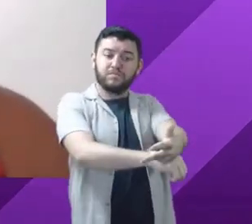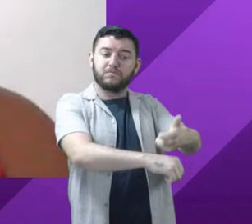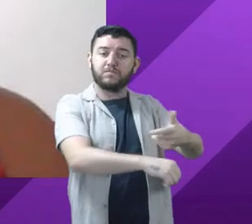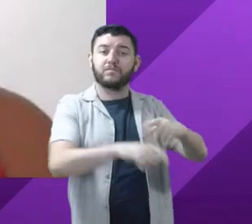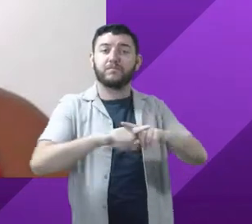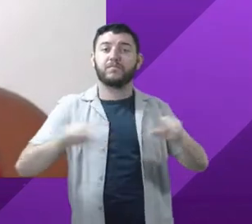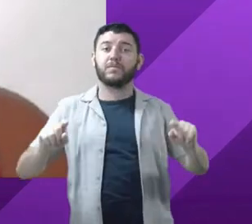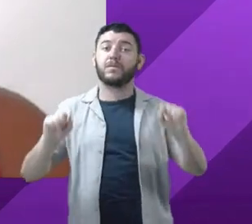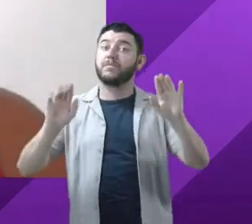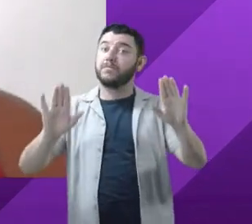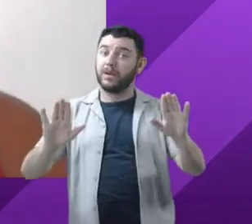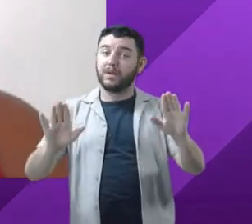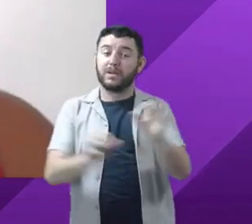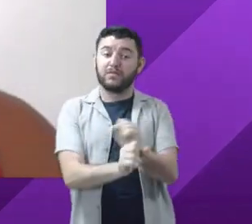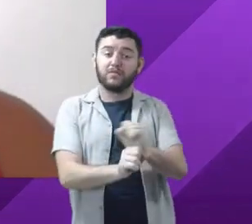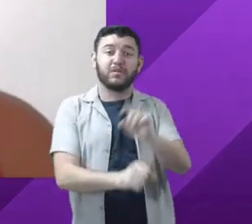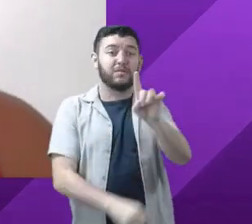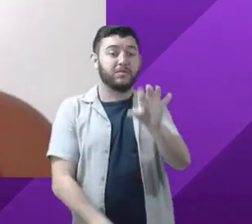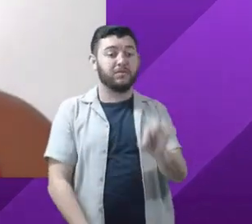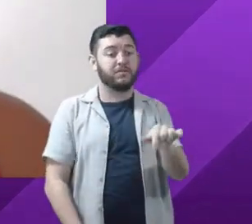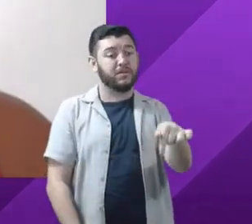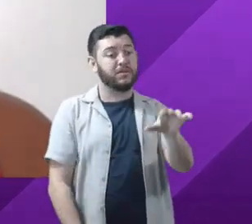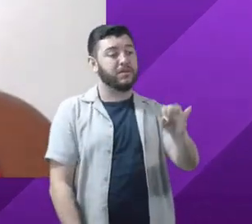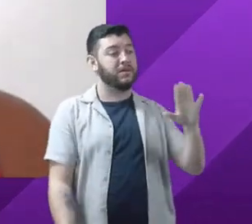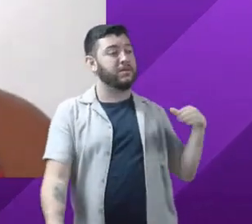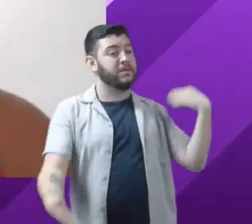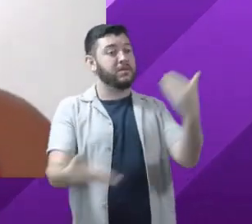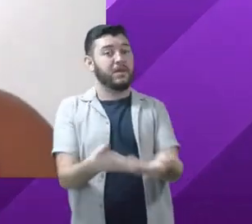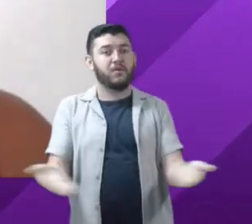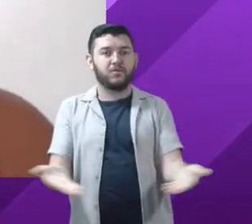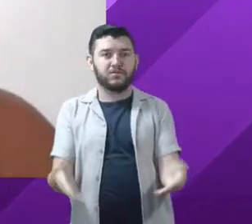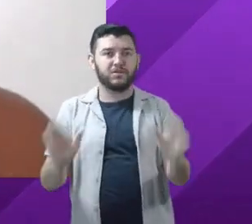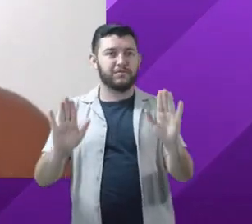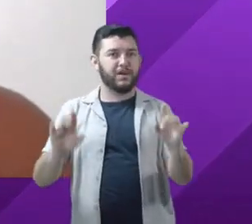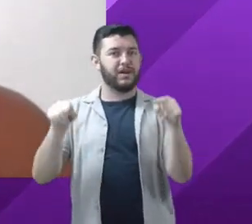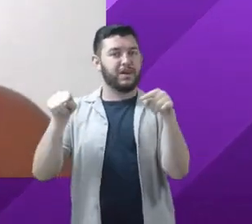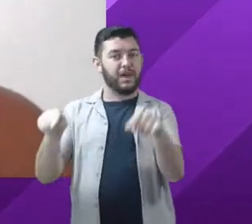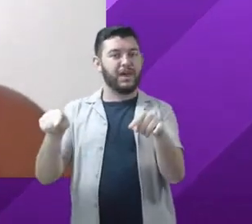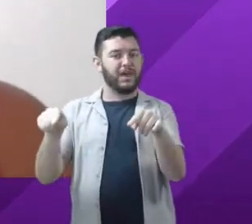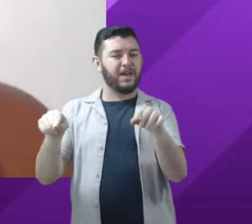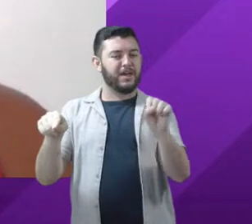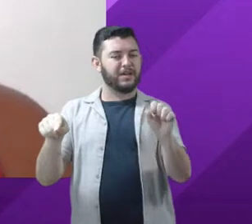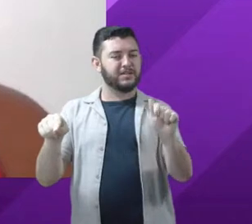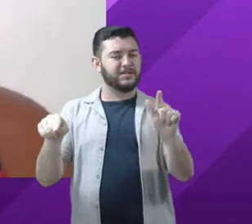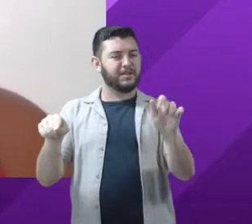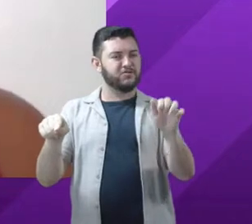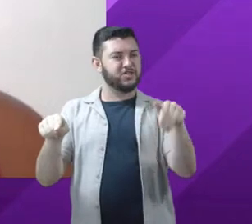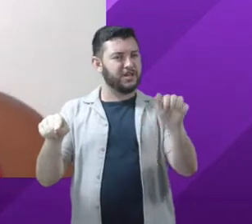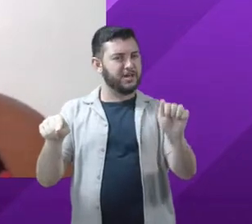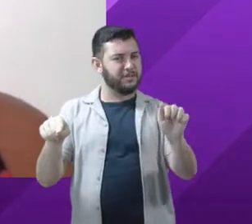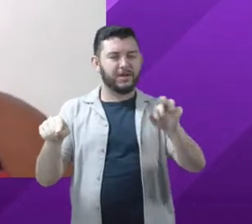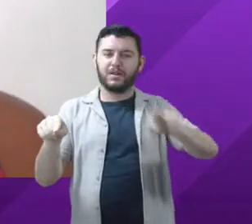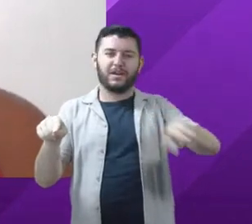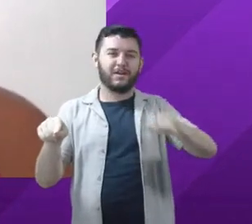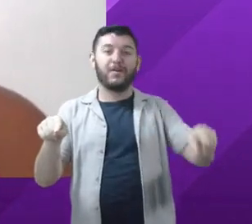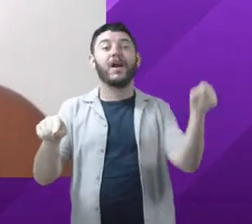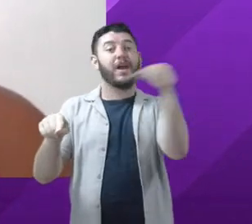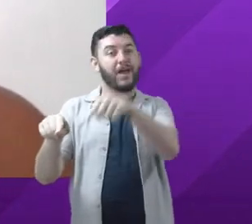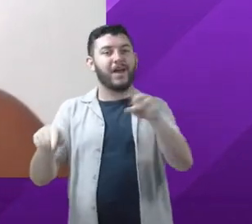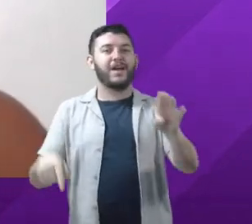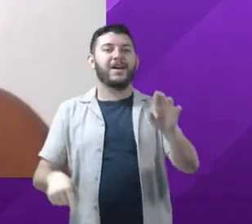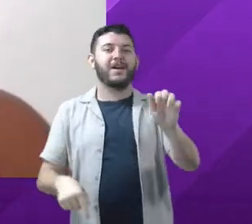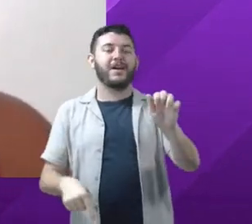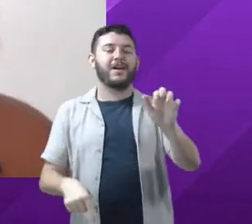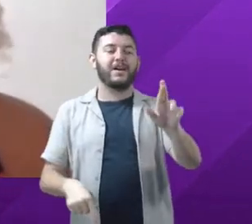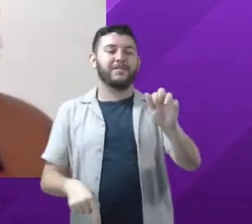em Alagoas desde a década de 70. A Salgema não, a Braskem, né? Me desculpem. A Braskem, só que ela explora a